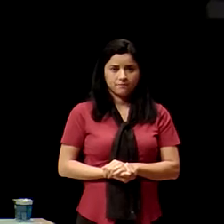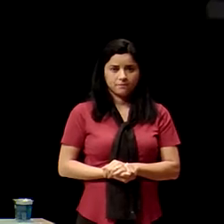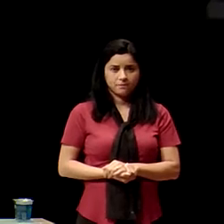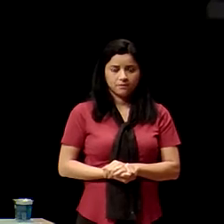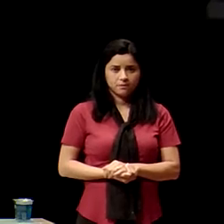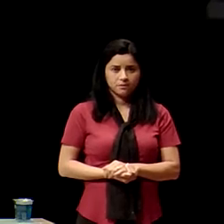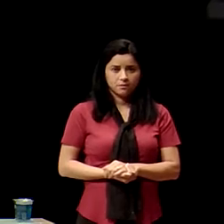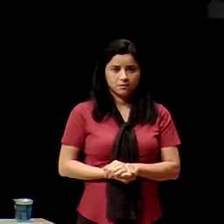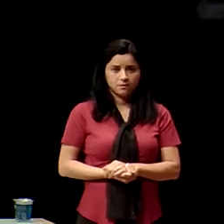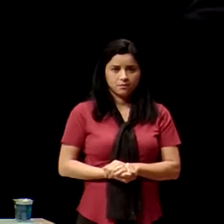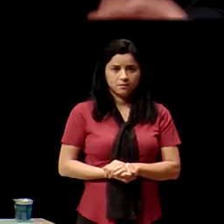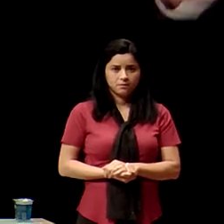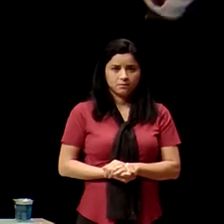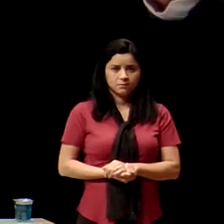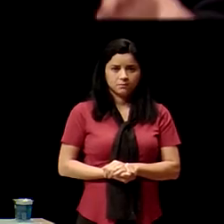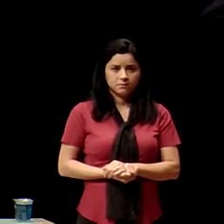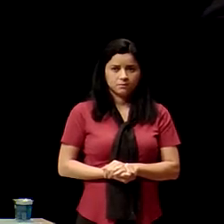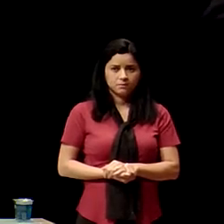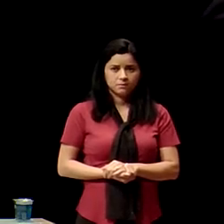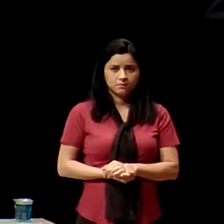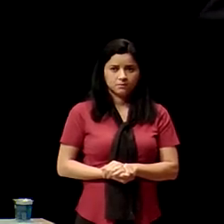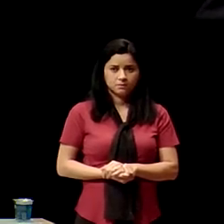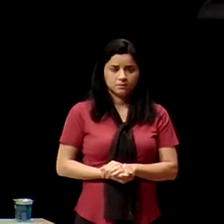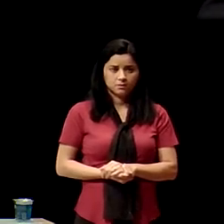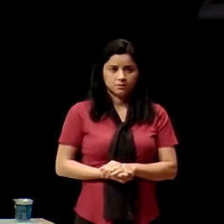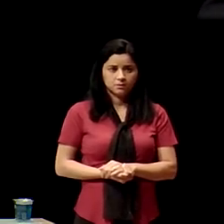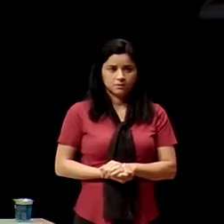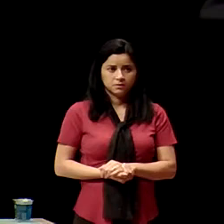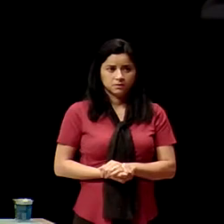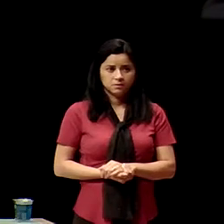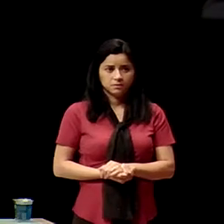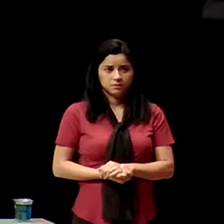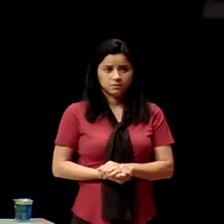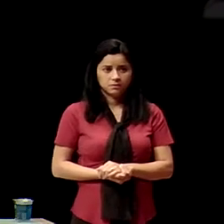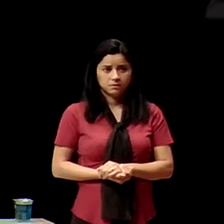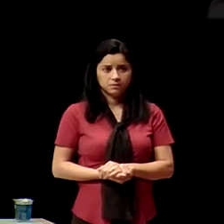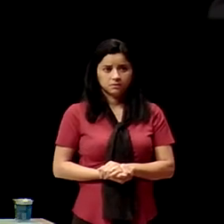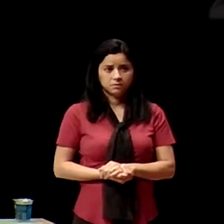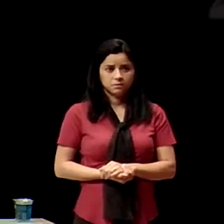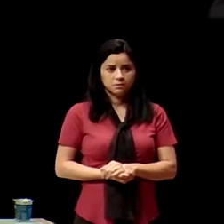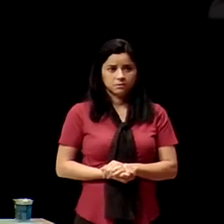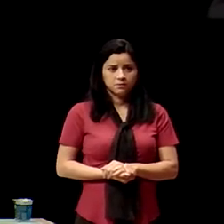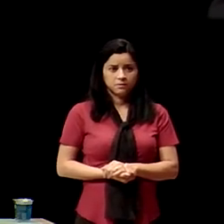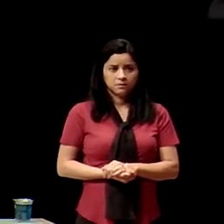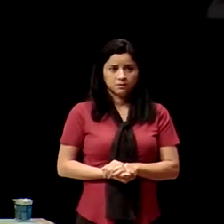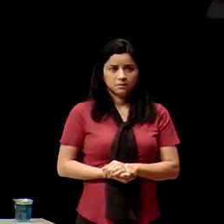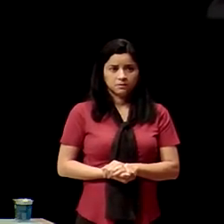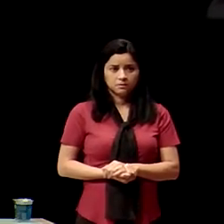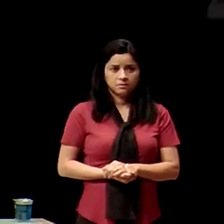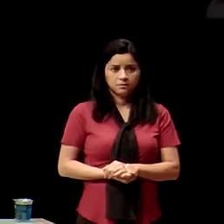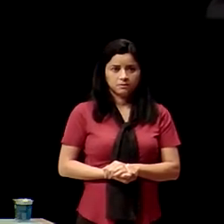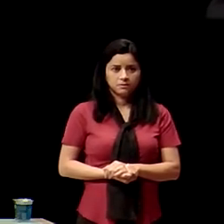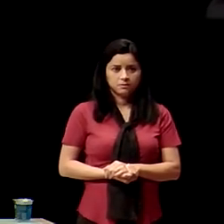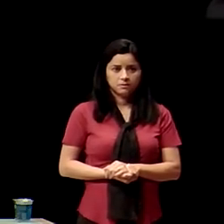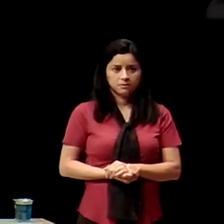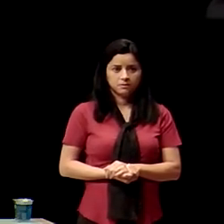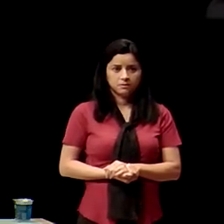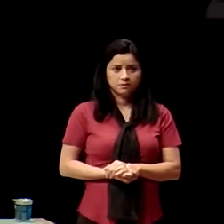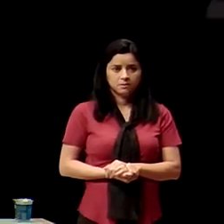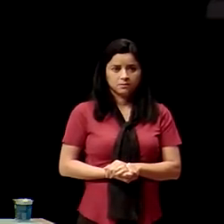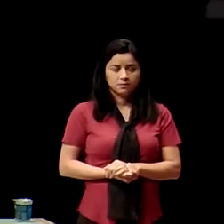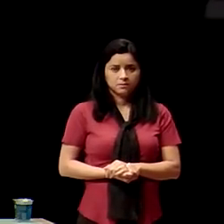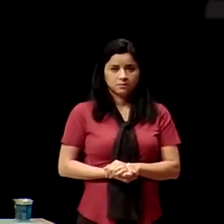is relevant for different professions in the fields of social work, youth